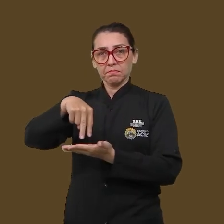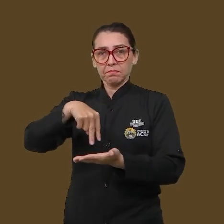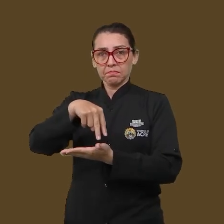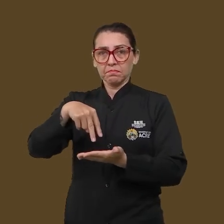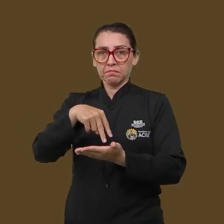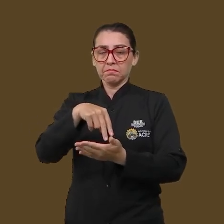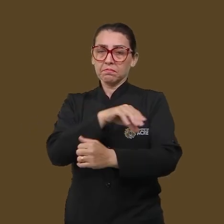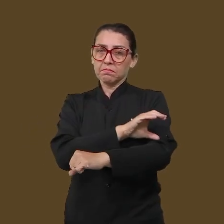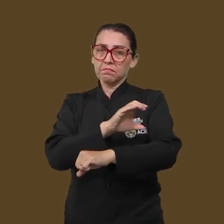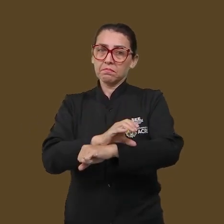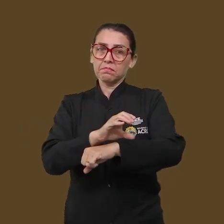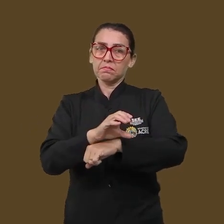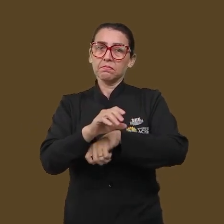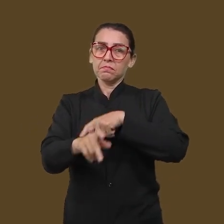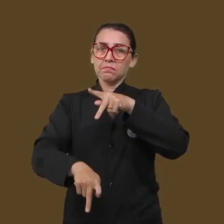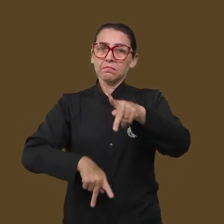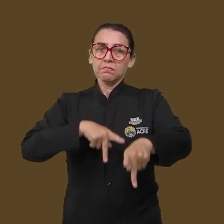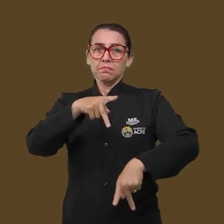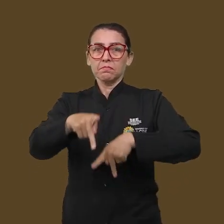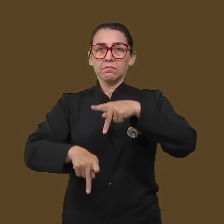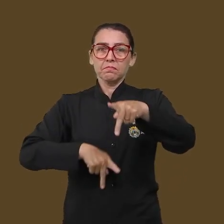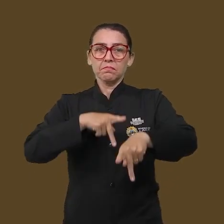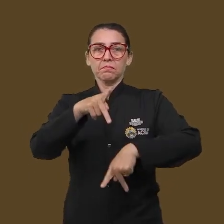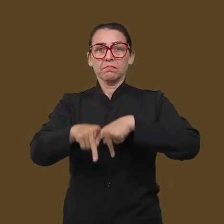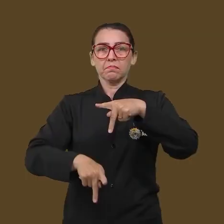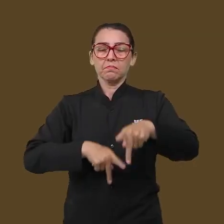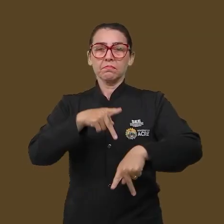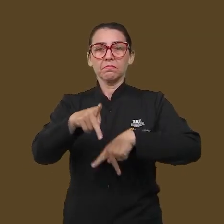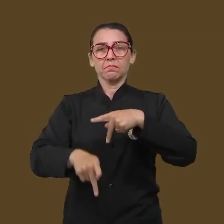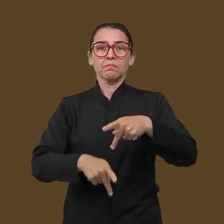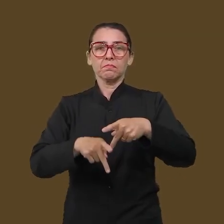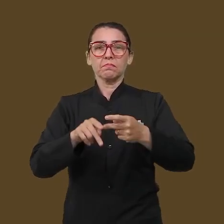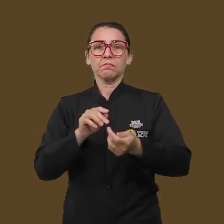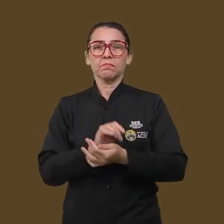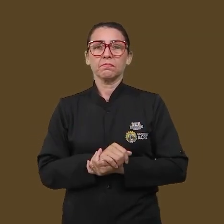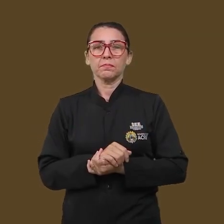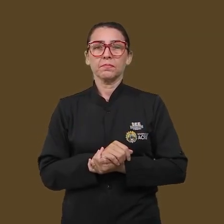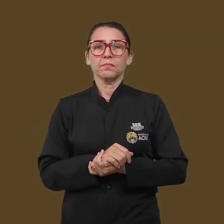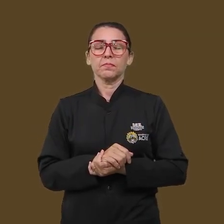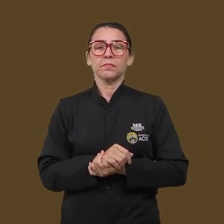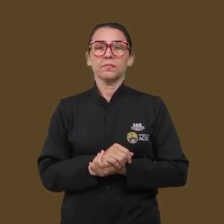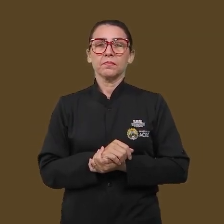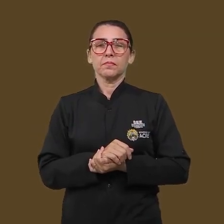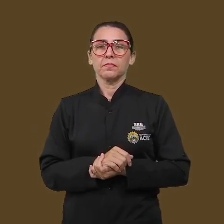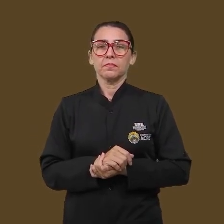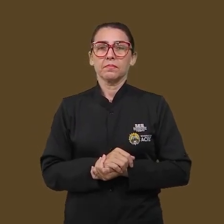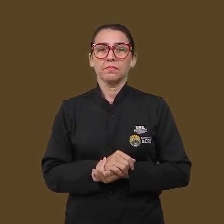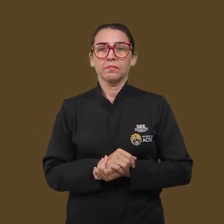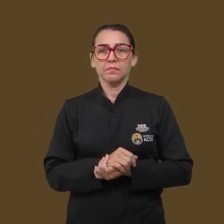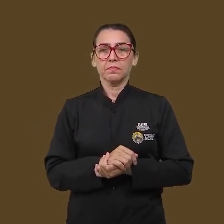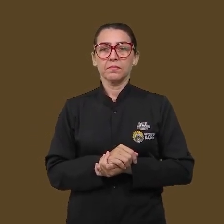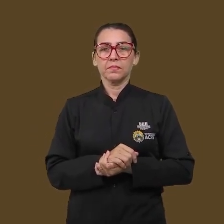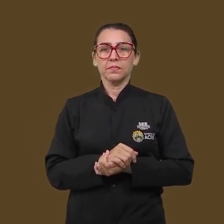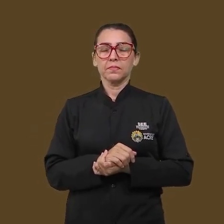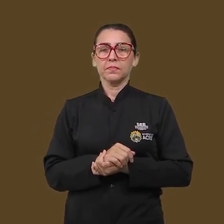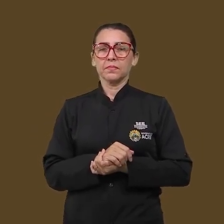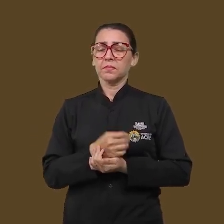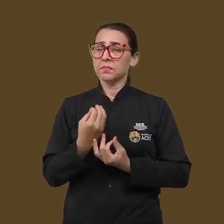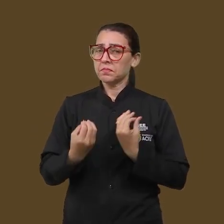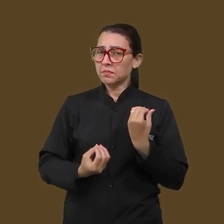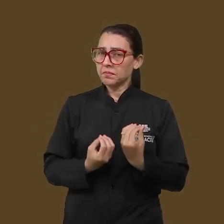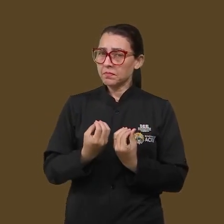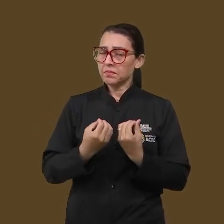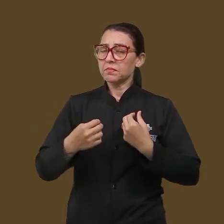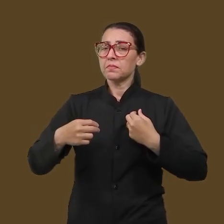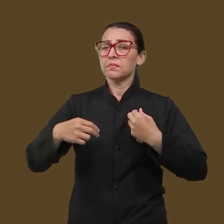como a dança, ela é o impacto, né, na cultura popular, como as